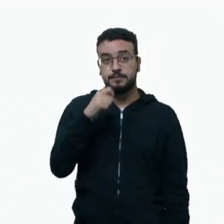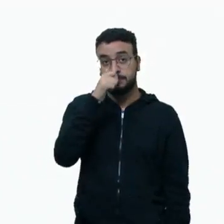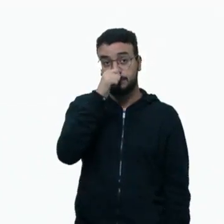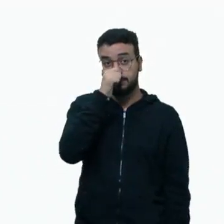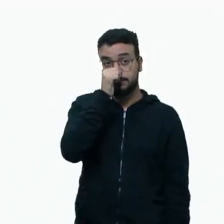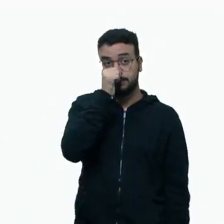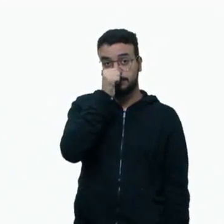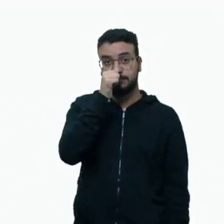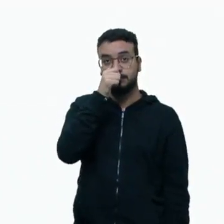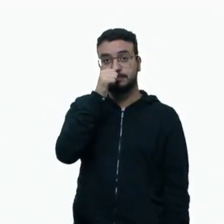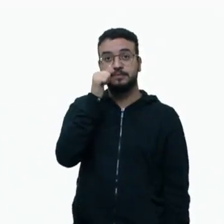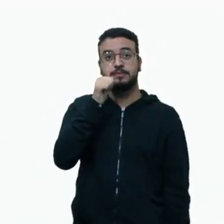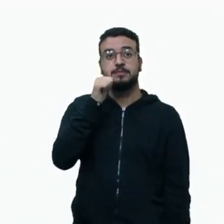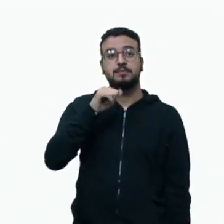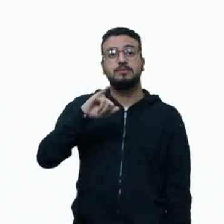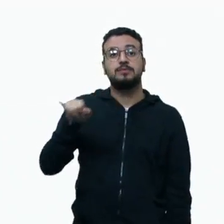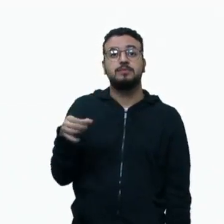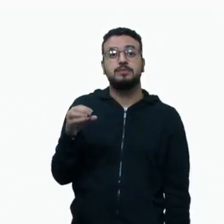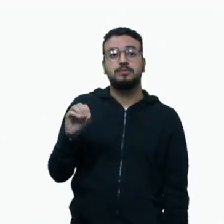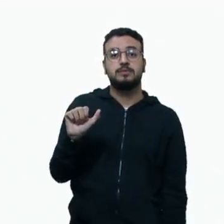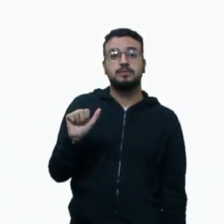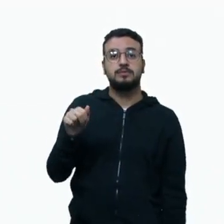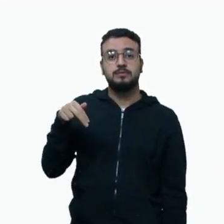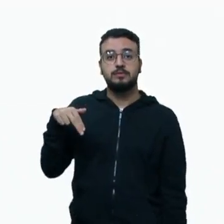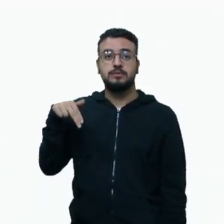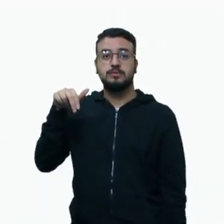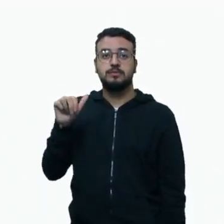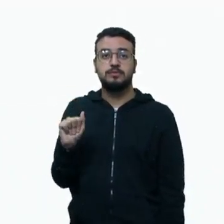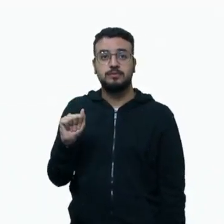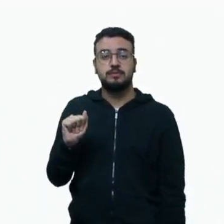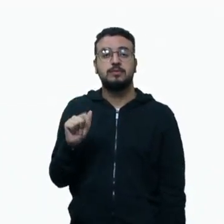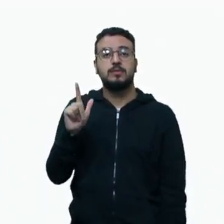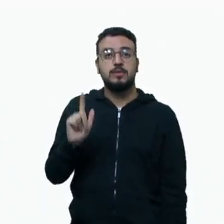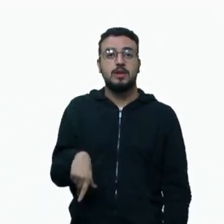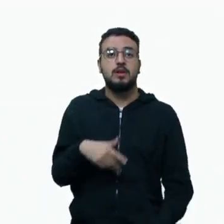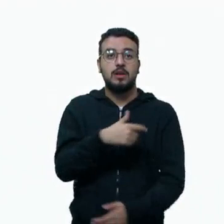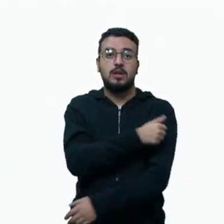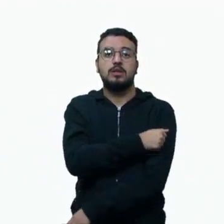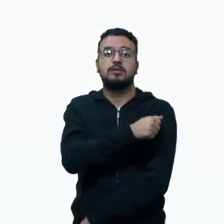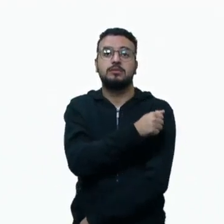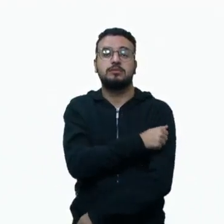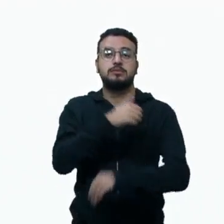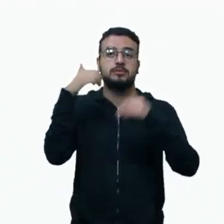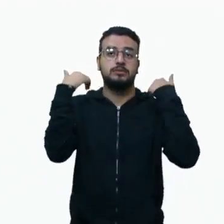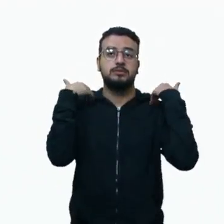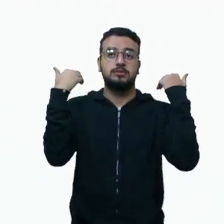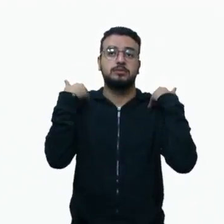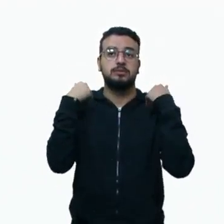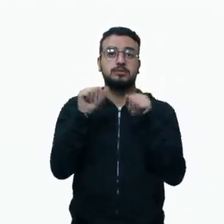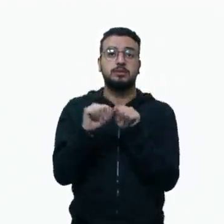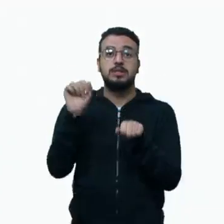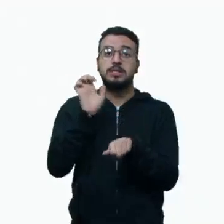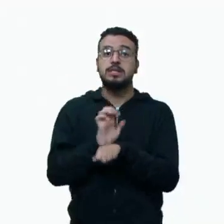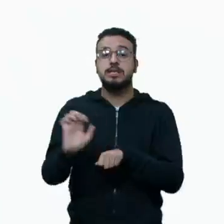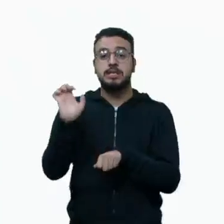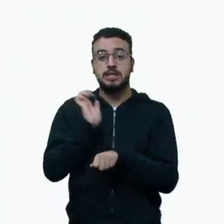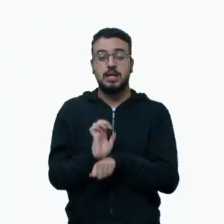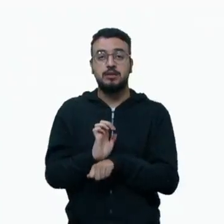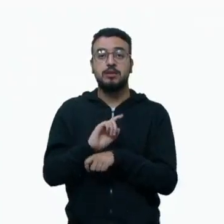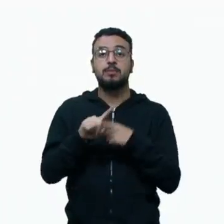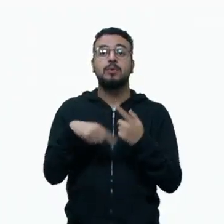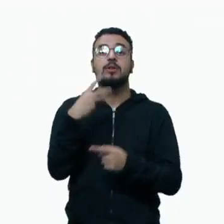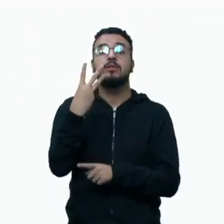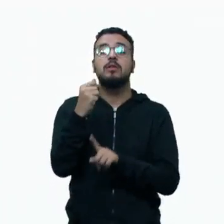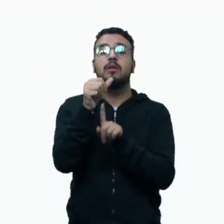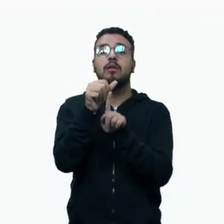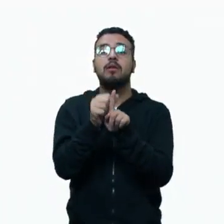A Joana é uma estudante de educação física que faz estágio em uma escola de seu município. Após 3 meses de trabalho, a estudante se destaca em suas